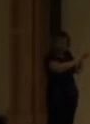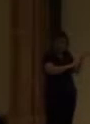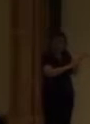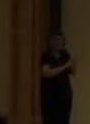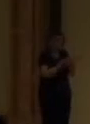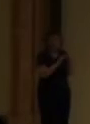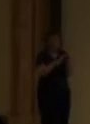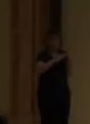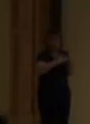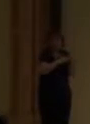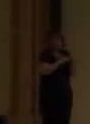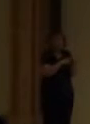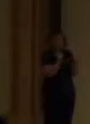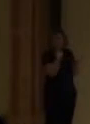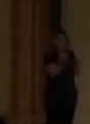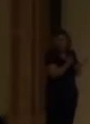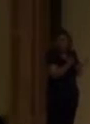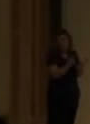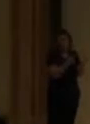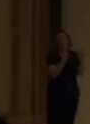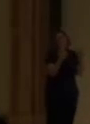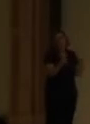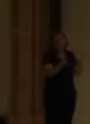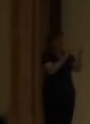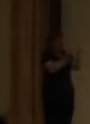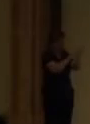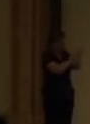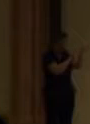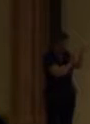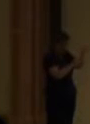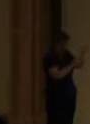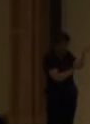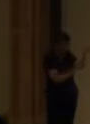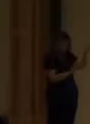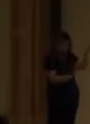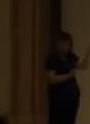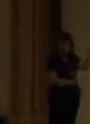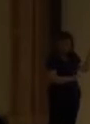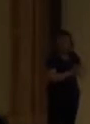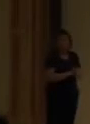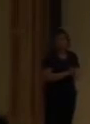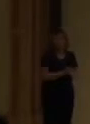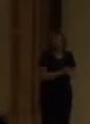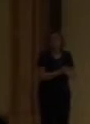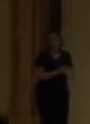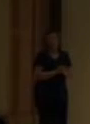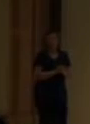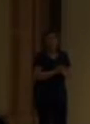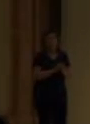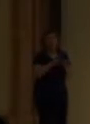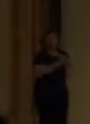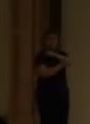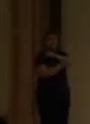imenso: Descrição Verdadeira de um País de Selvagens, Nus e Canibais. Situado no Novo